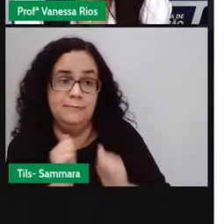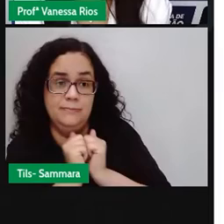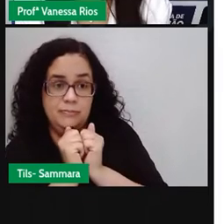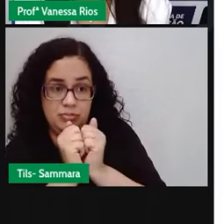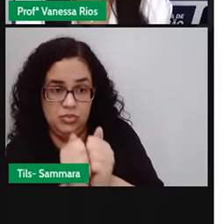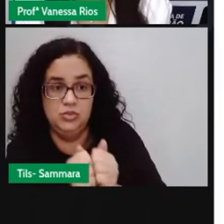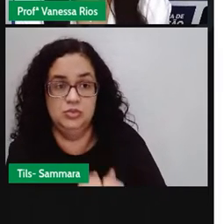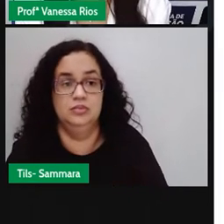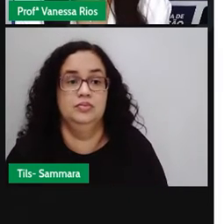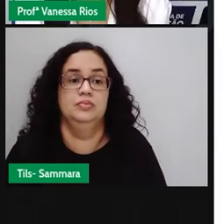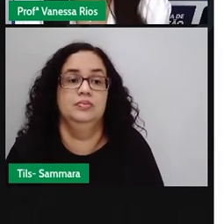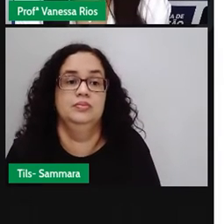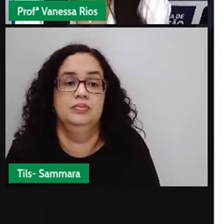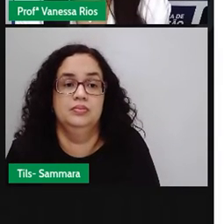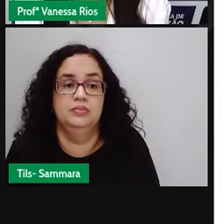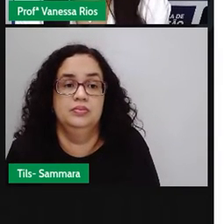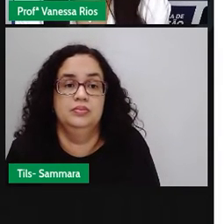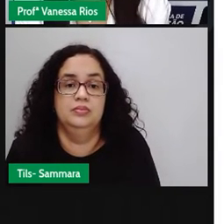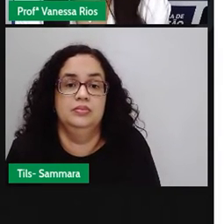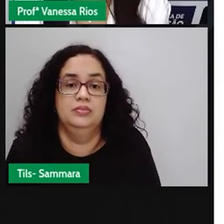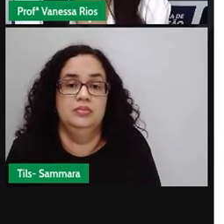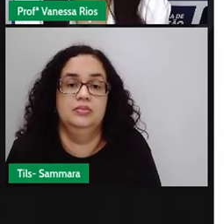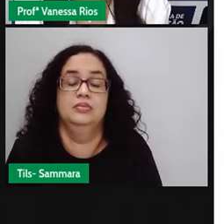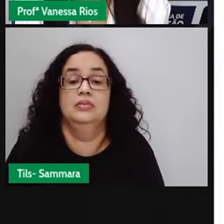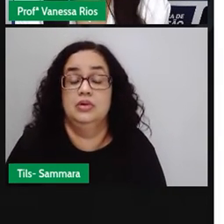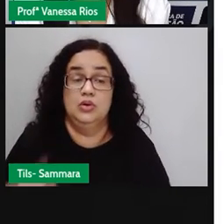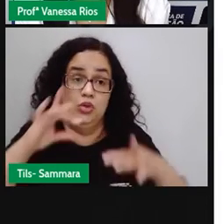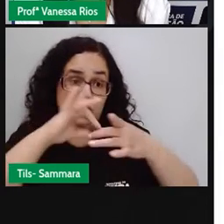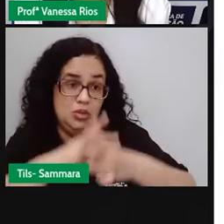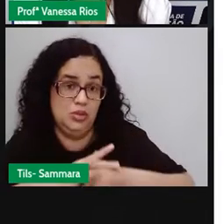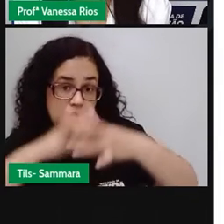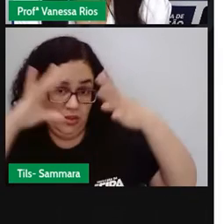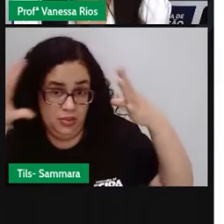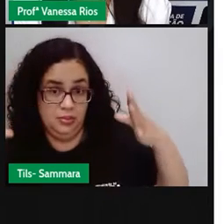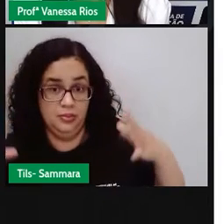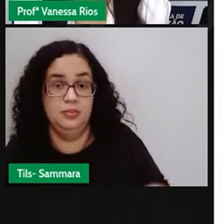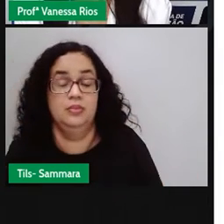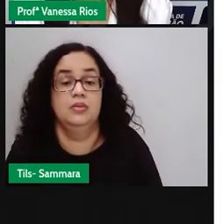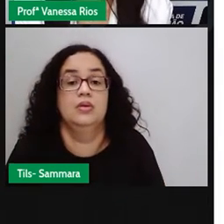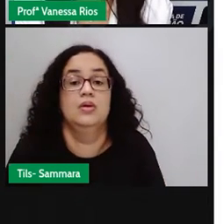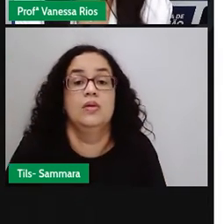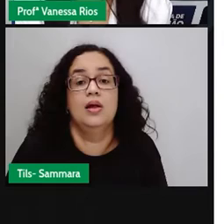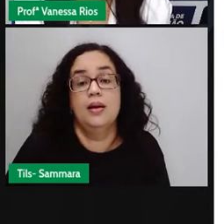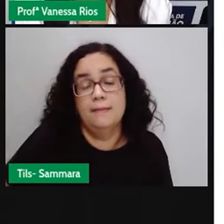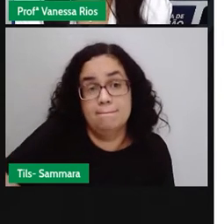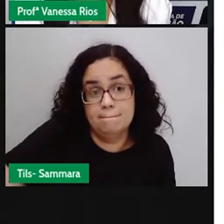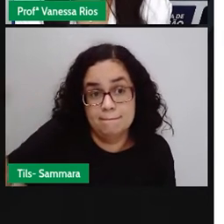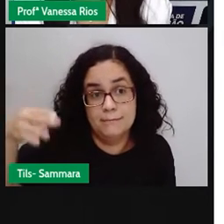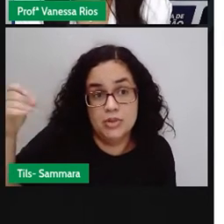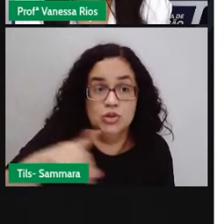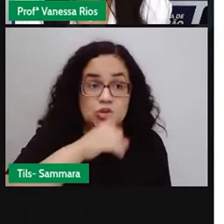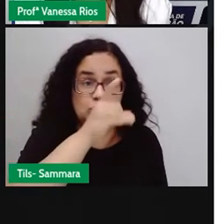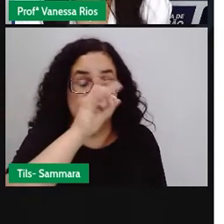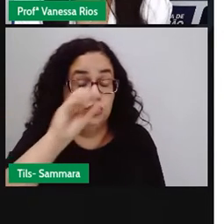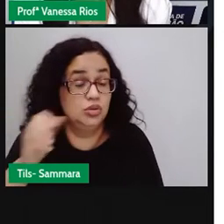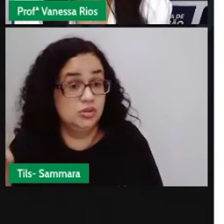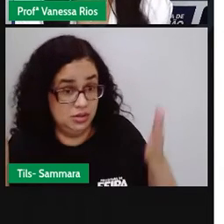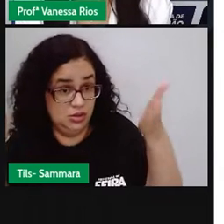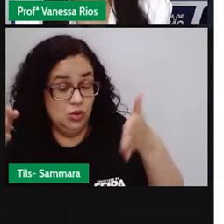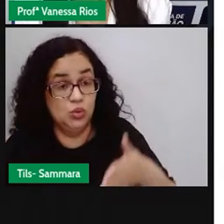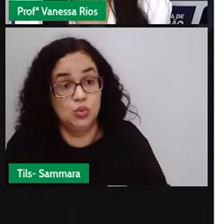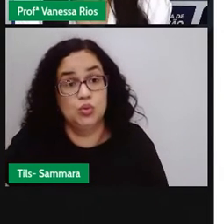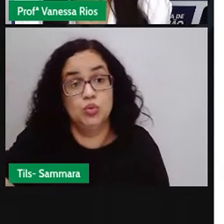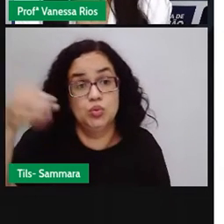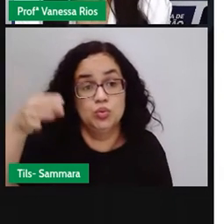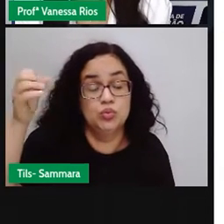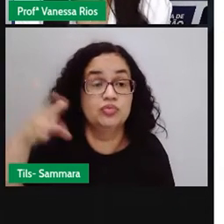com os representantes. Então, é uma democracia aí mais atuante nos dias atuais, né? No